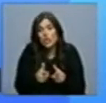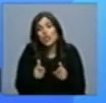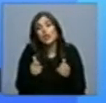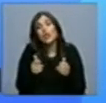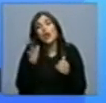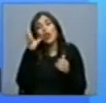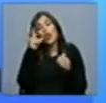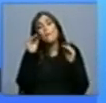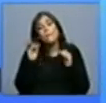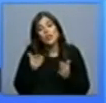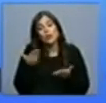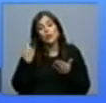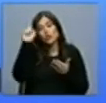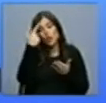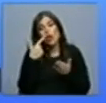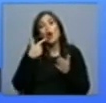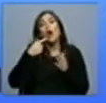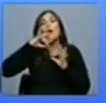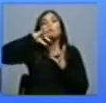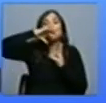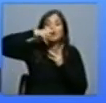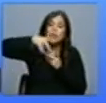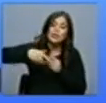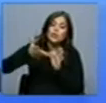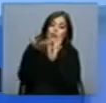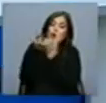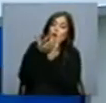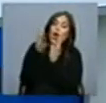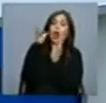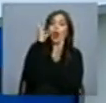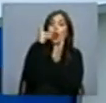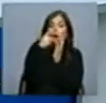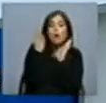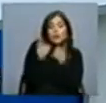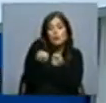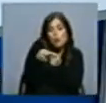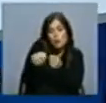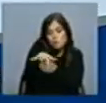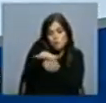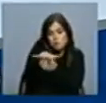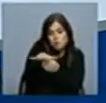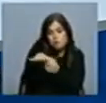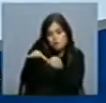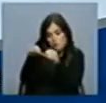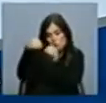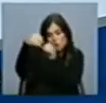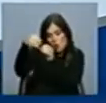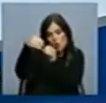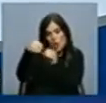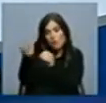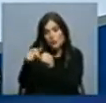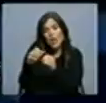para os planetas receberem calor desta estrela, tem que estar muito mais próximo da mesma. É o que acontece com este